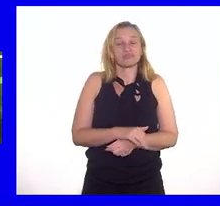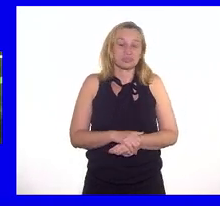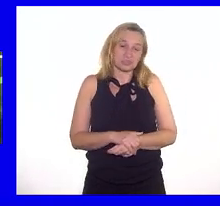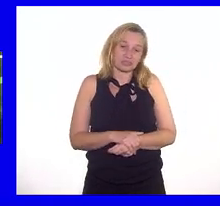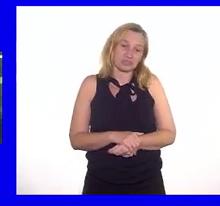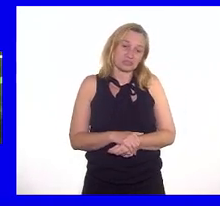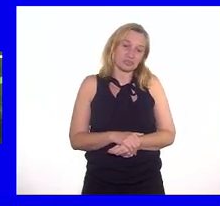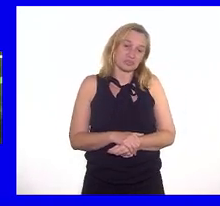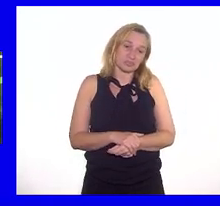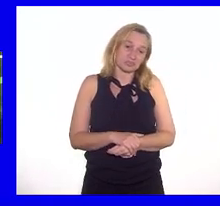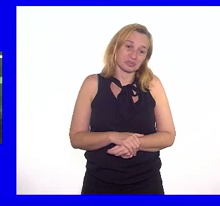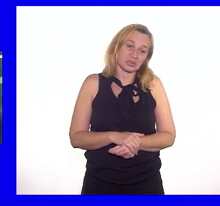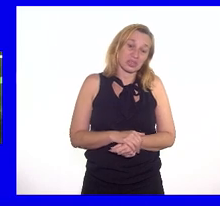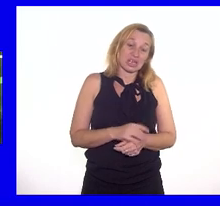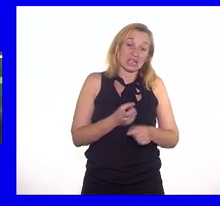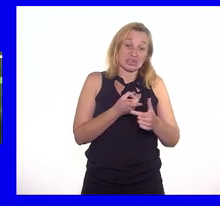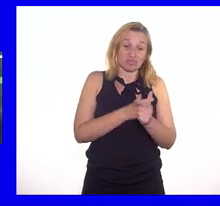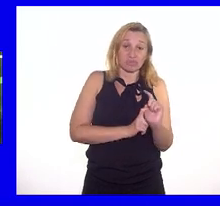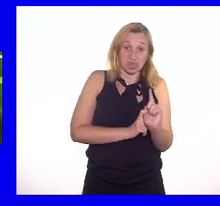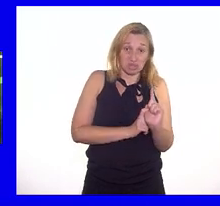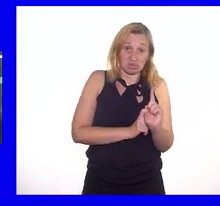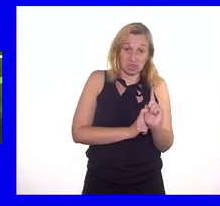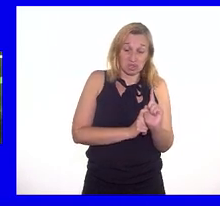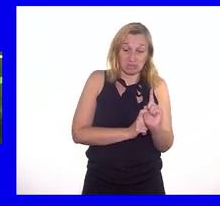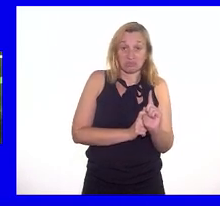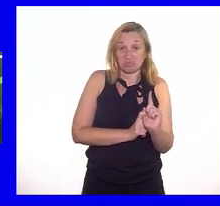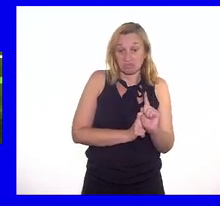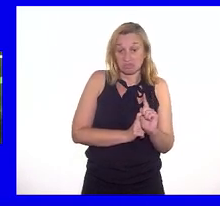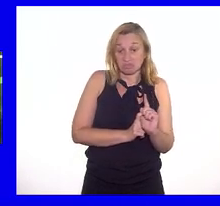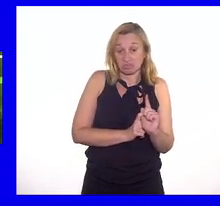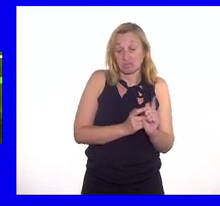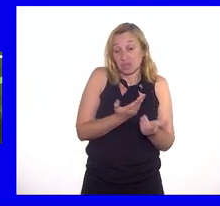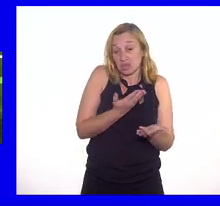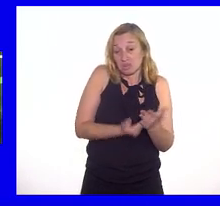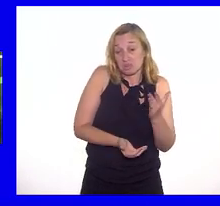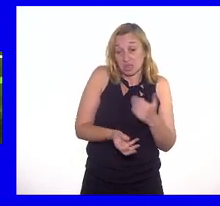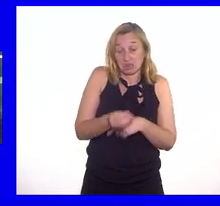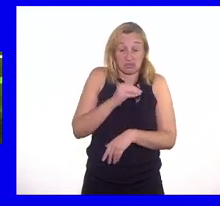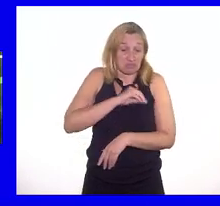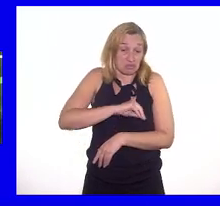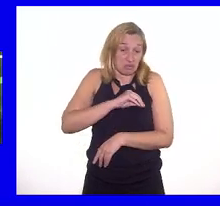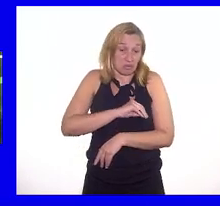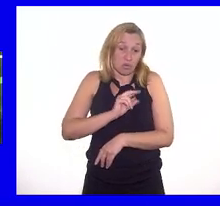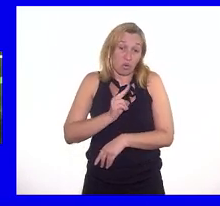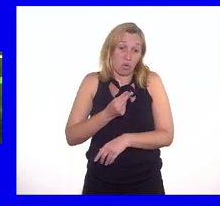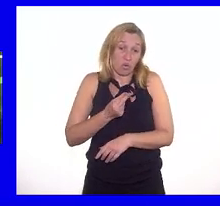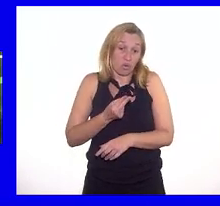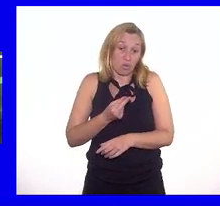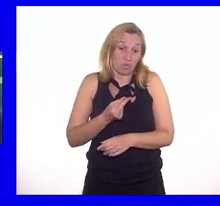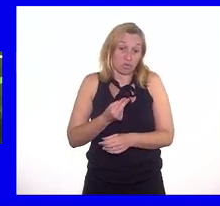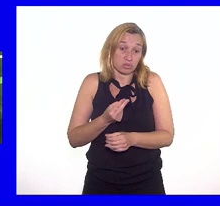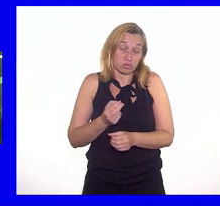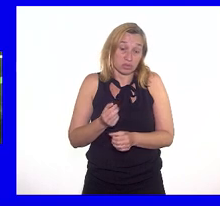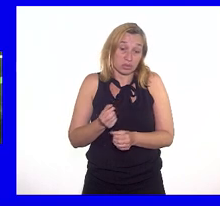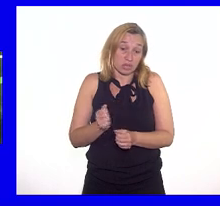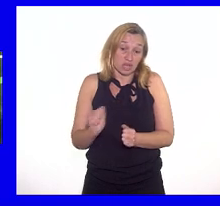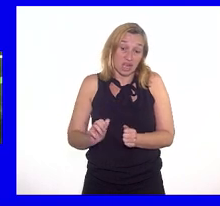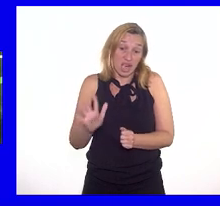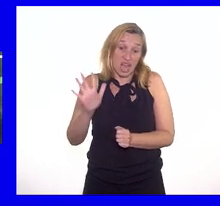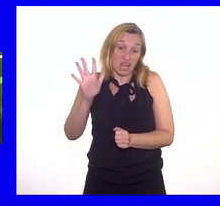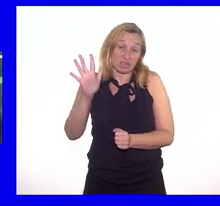se endividam como consequência da perda de renda, né? O aumento de gastos, a perda de